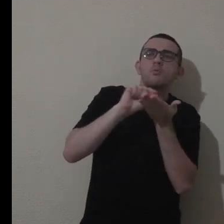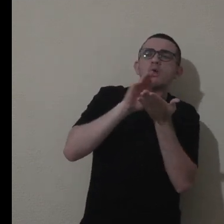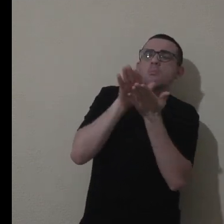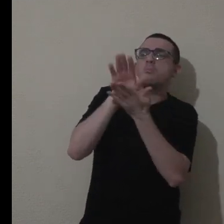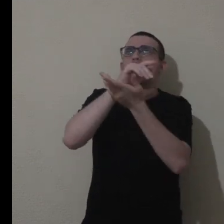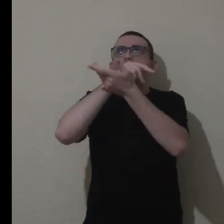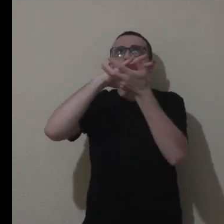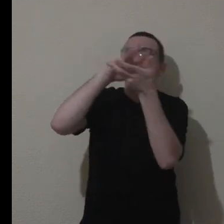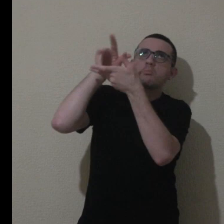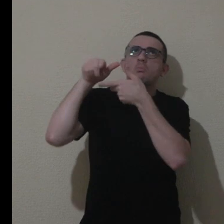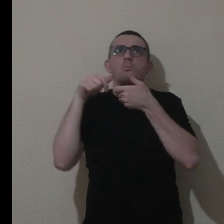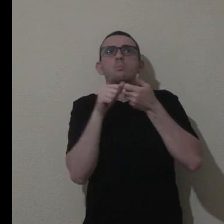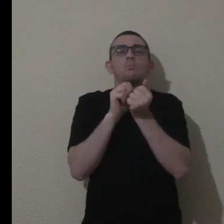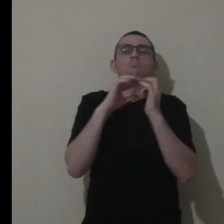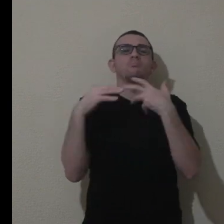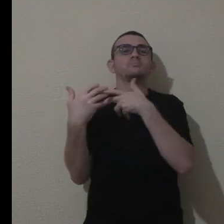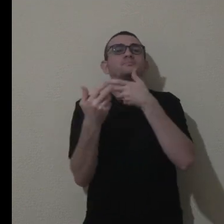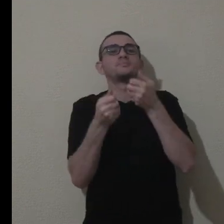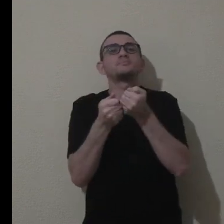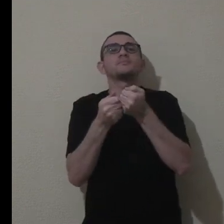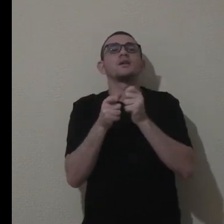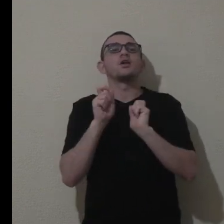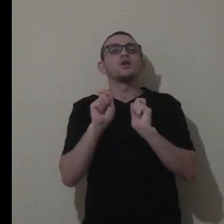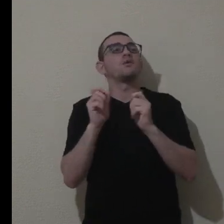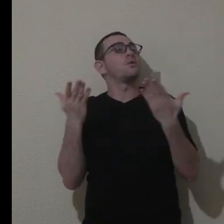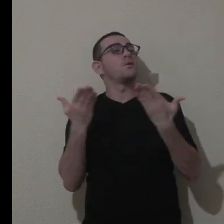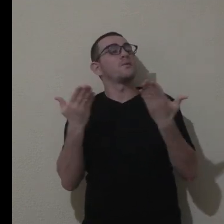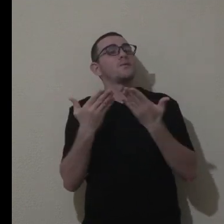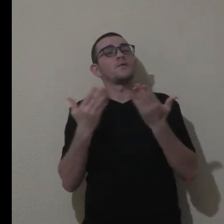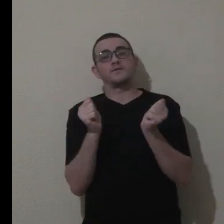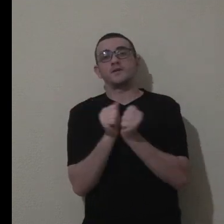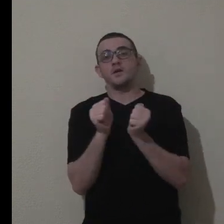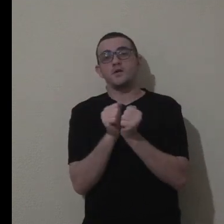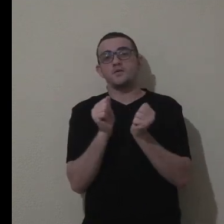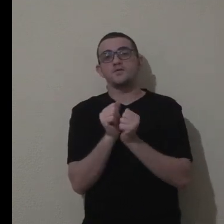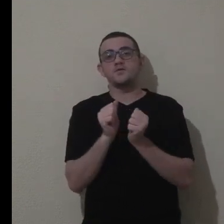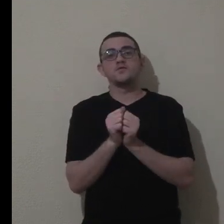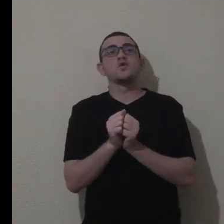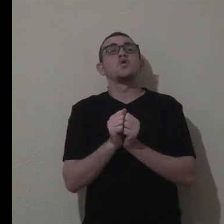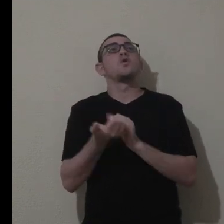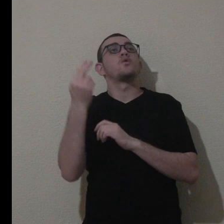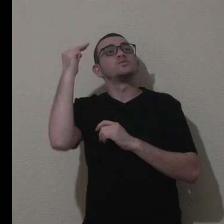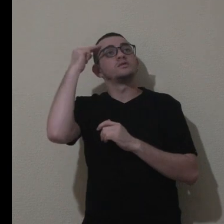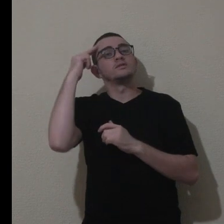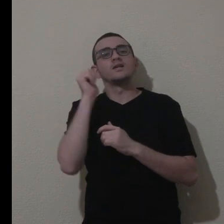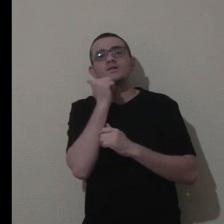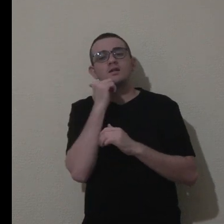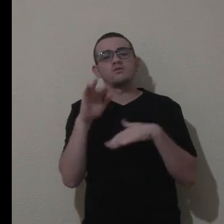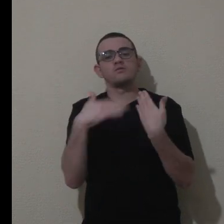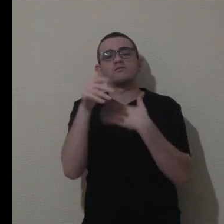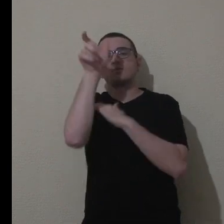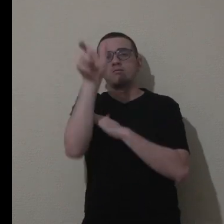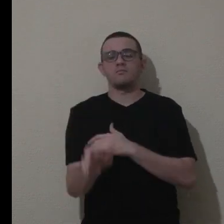publicados internacionalmente, e hoje vai falar sobre neurociência e o desenvolvimento das